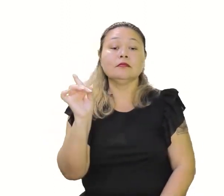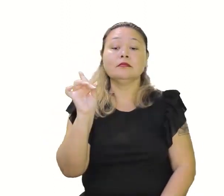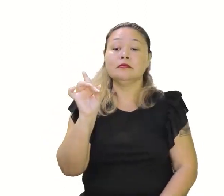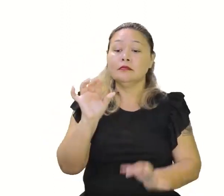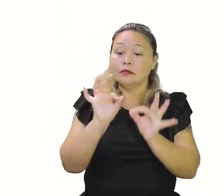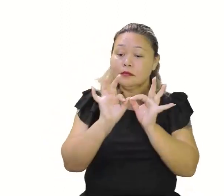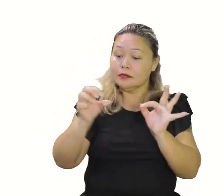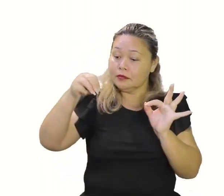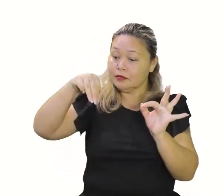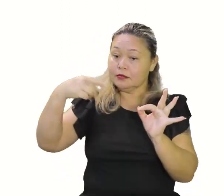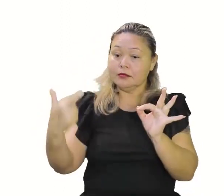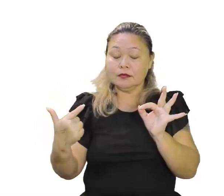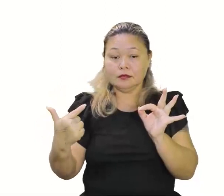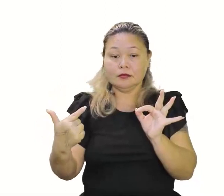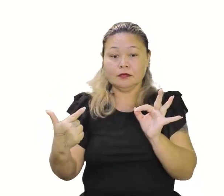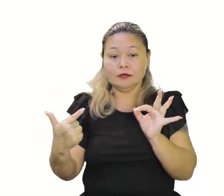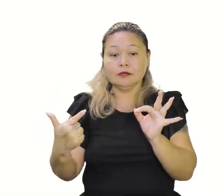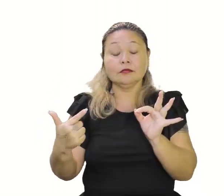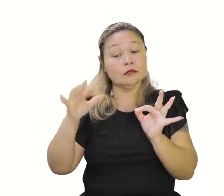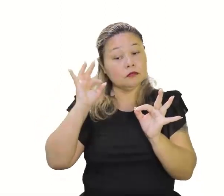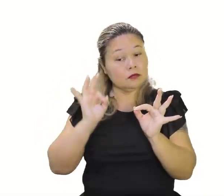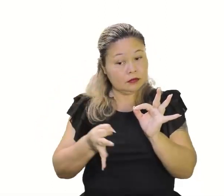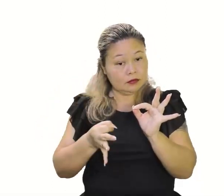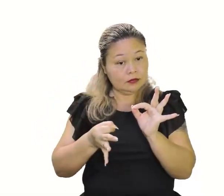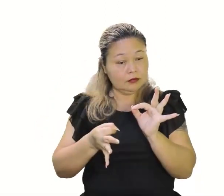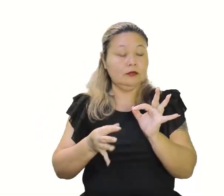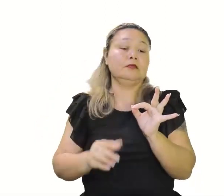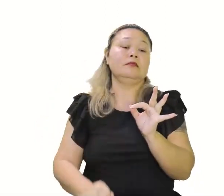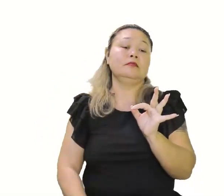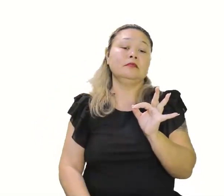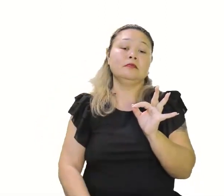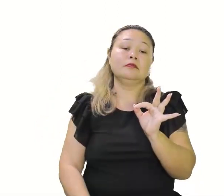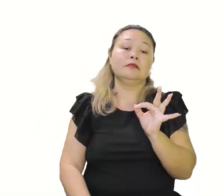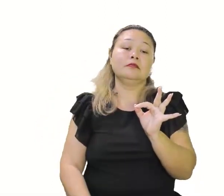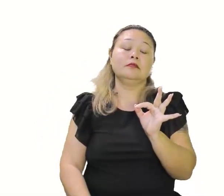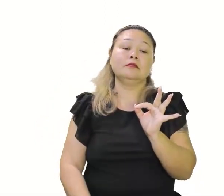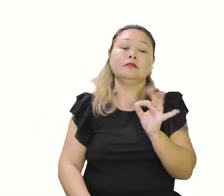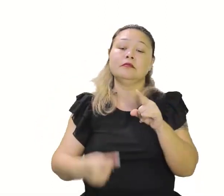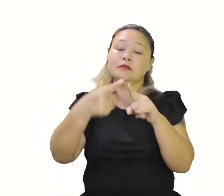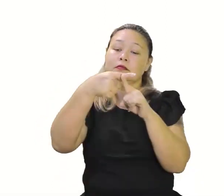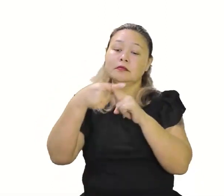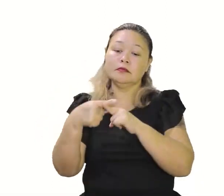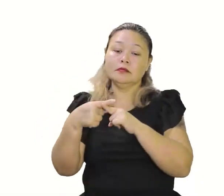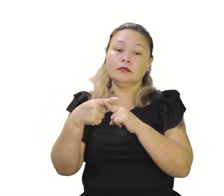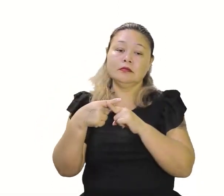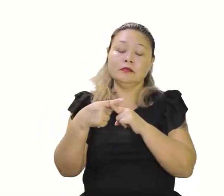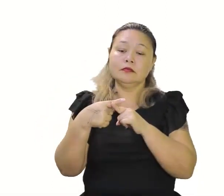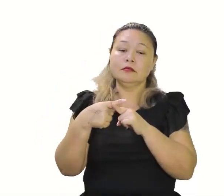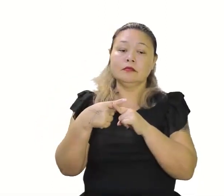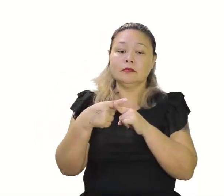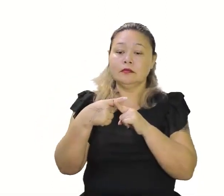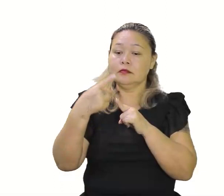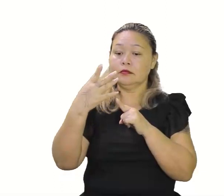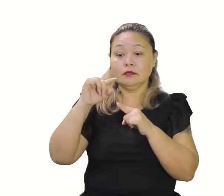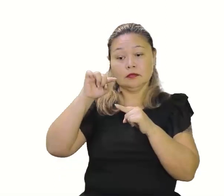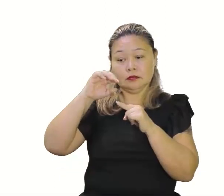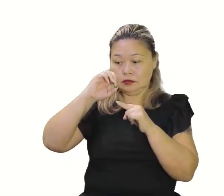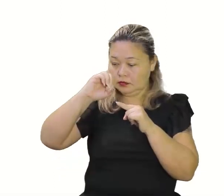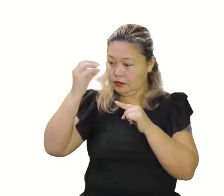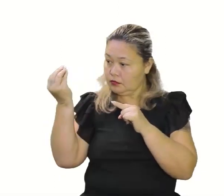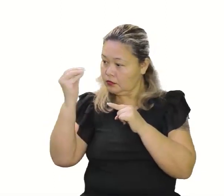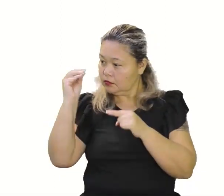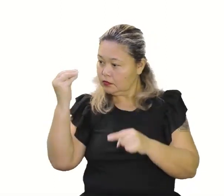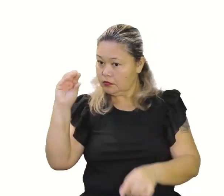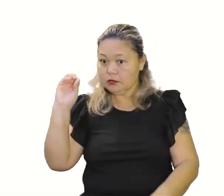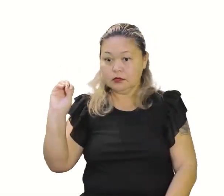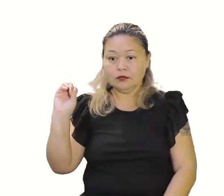metros quadrados. Certo? Certinho. Beleza, então multiplicar por números com zero é só a gente acrescentar